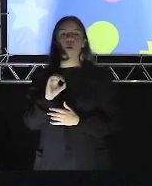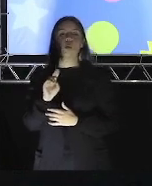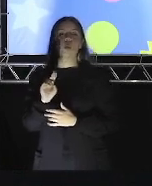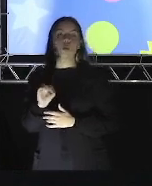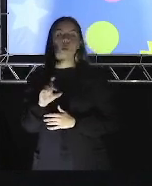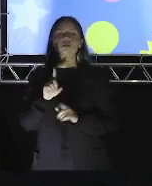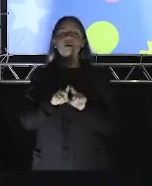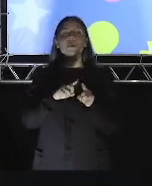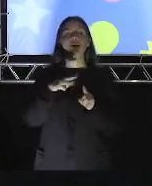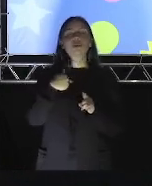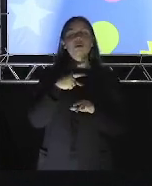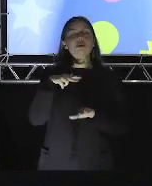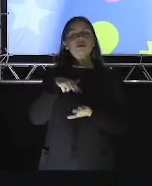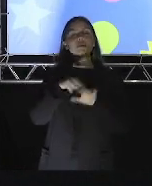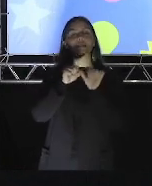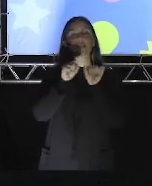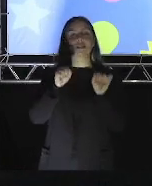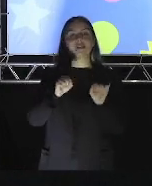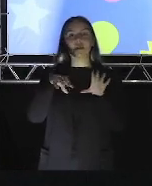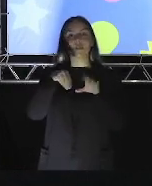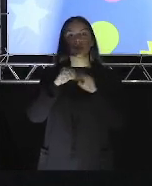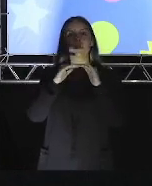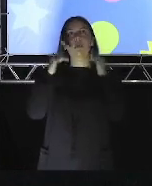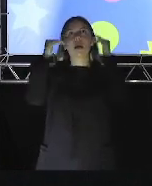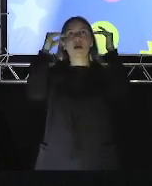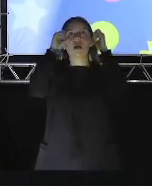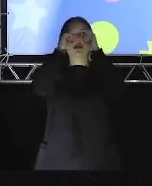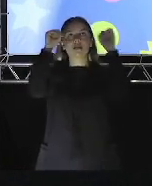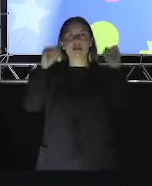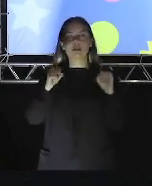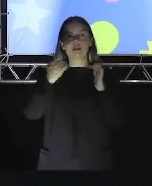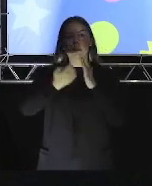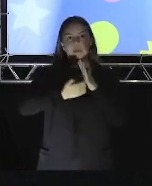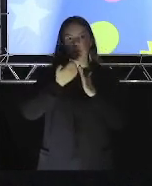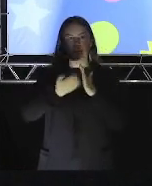um subsistema dentro do sistema maior que é a organização.